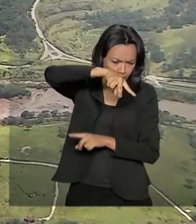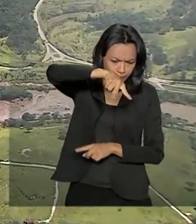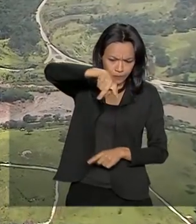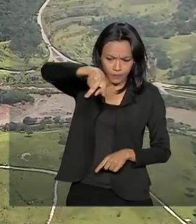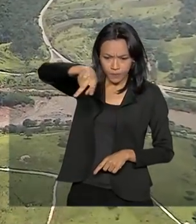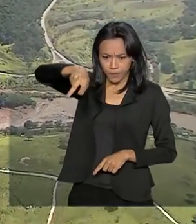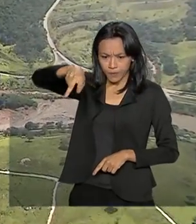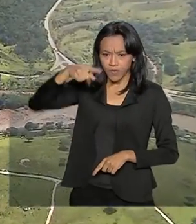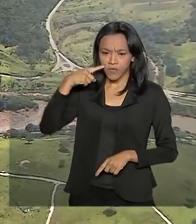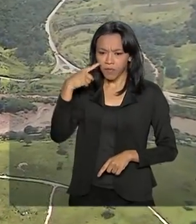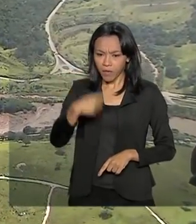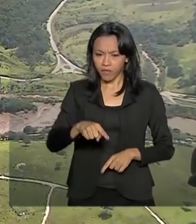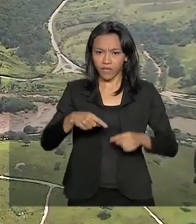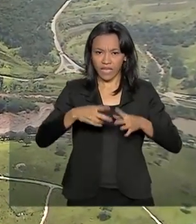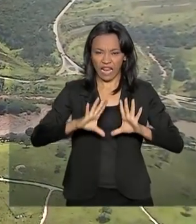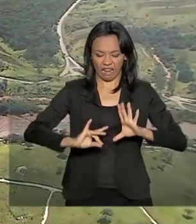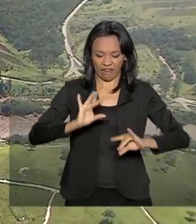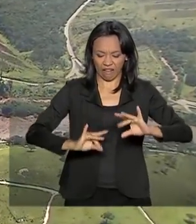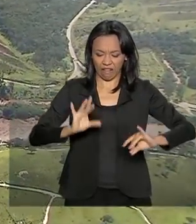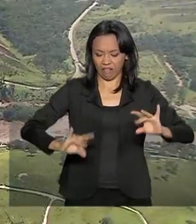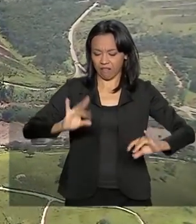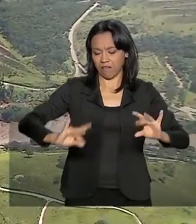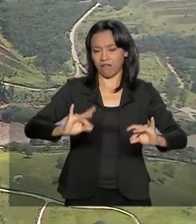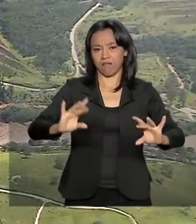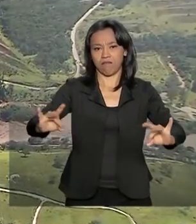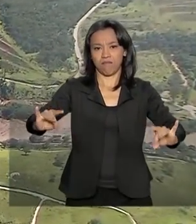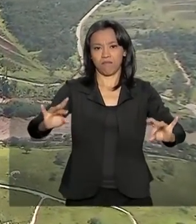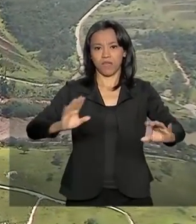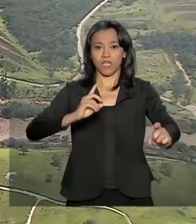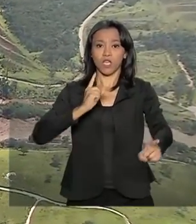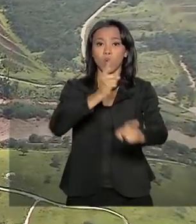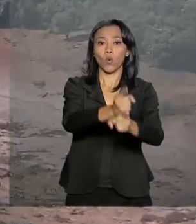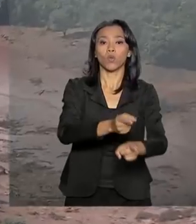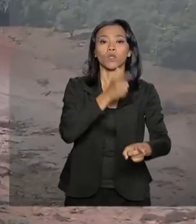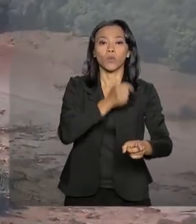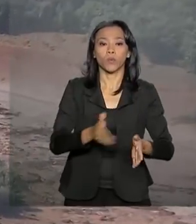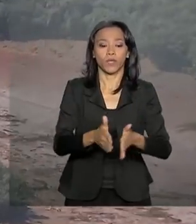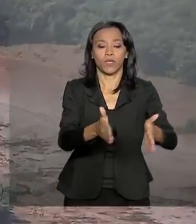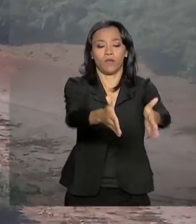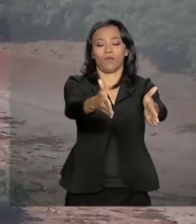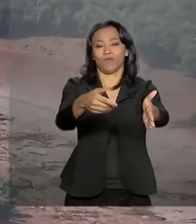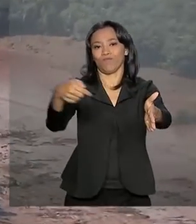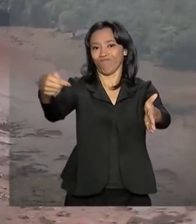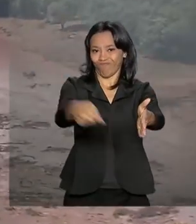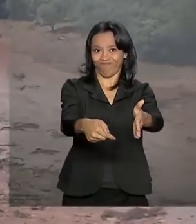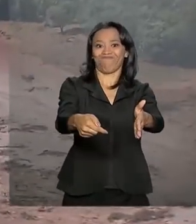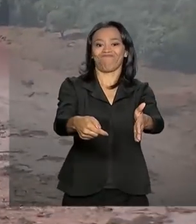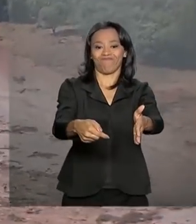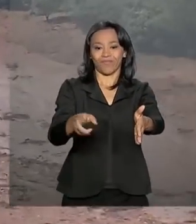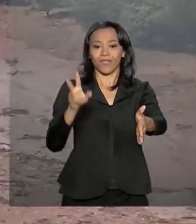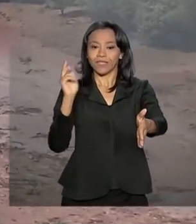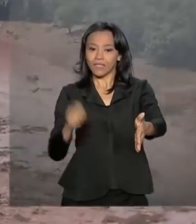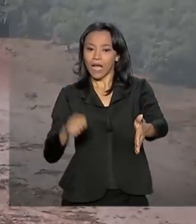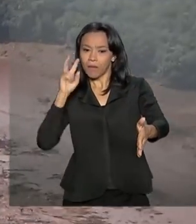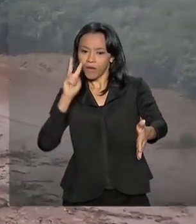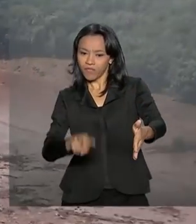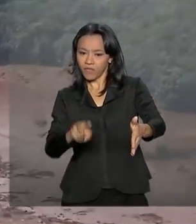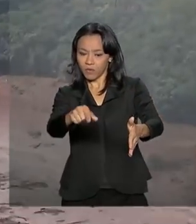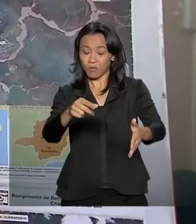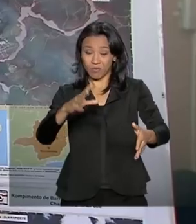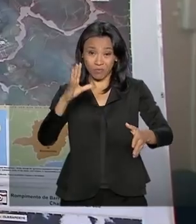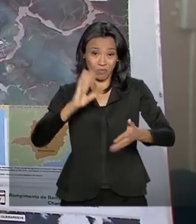o ponto em que a lama de rejeitos de minério encontra o Rio para aeba também dá para ter uma dimensão dos